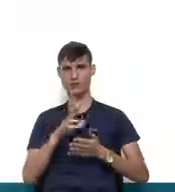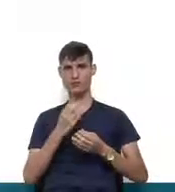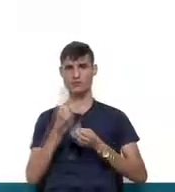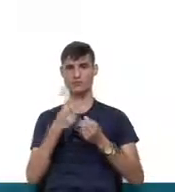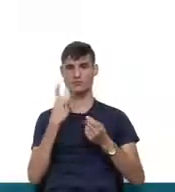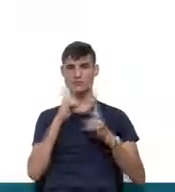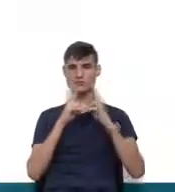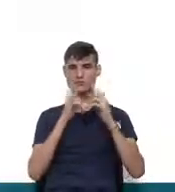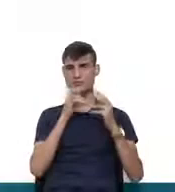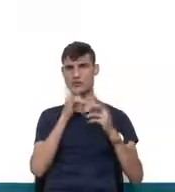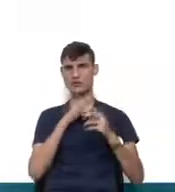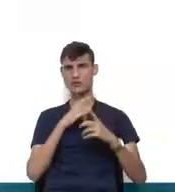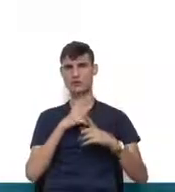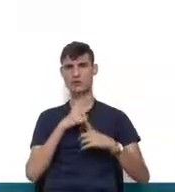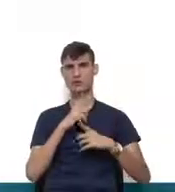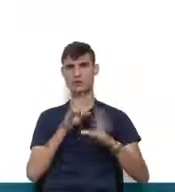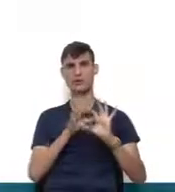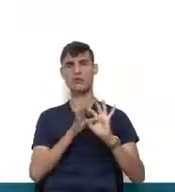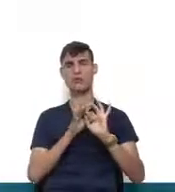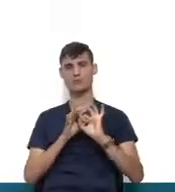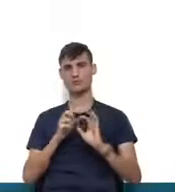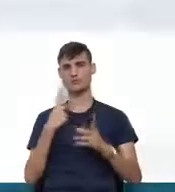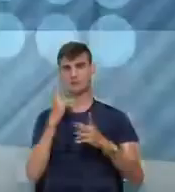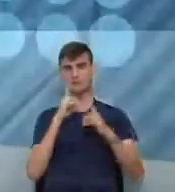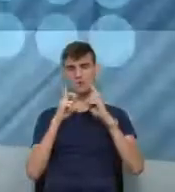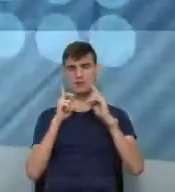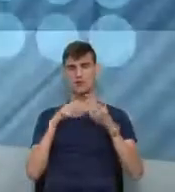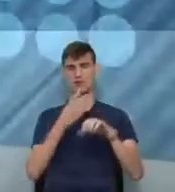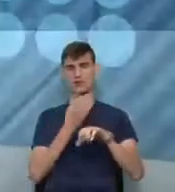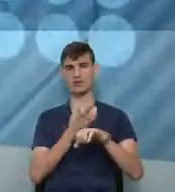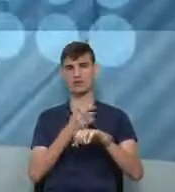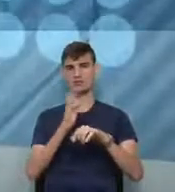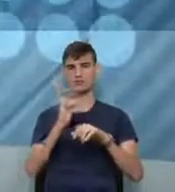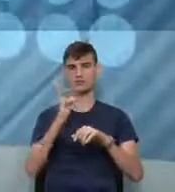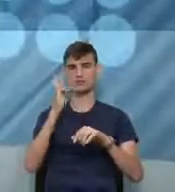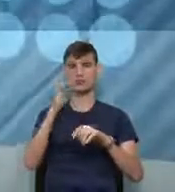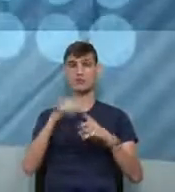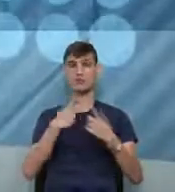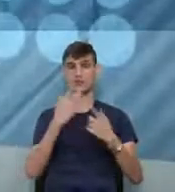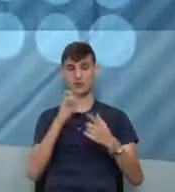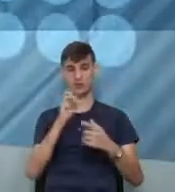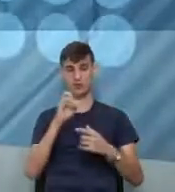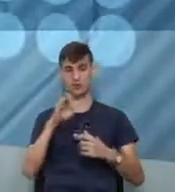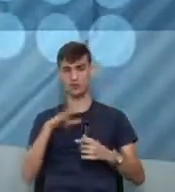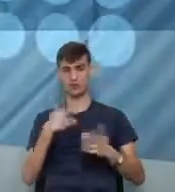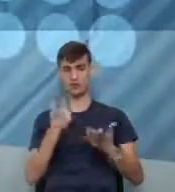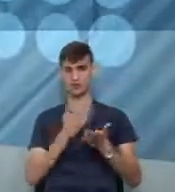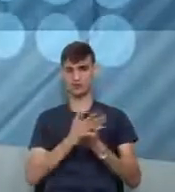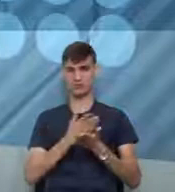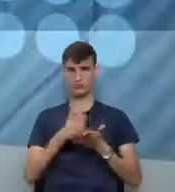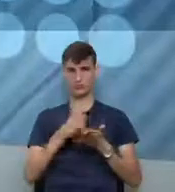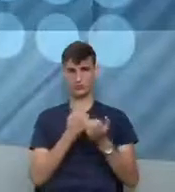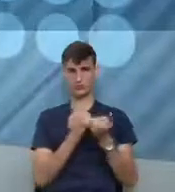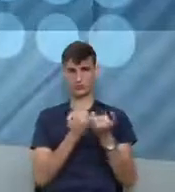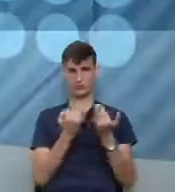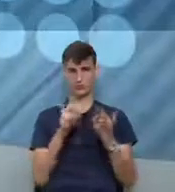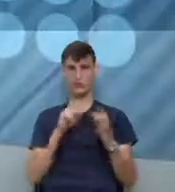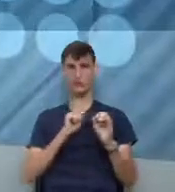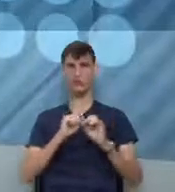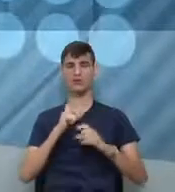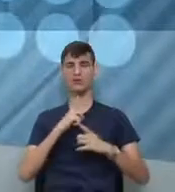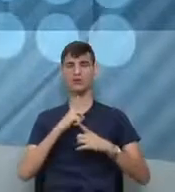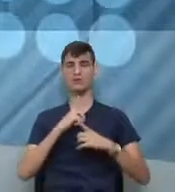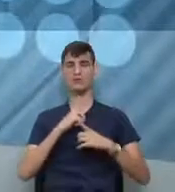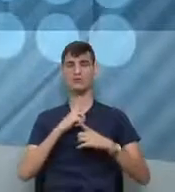gente possa dar uma contextualizada, eu sei que é um tema que vem na nossa próxima aula, mas quando o Fourier construiu essa série, foi com o objetivo